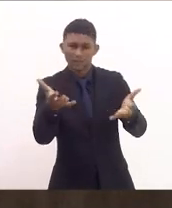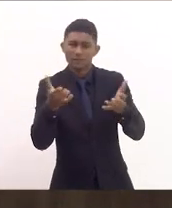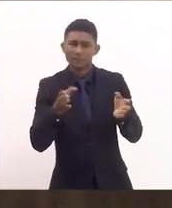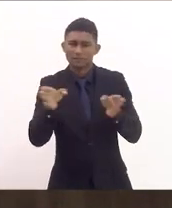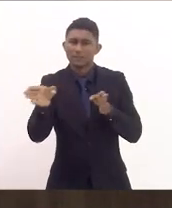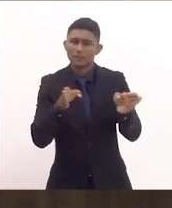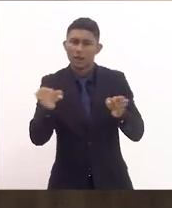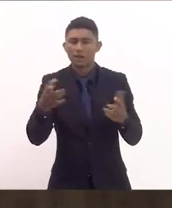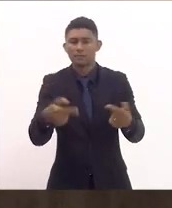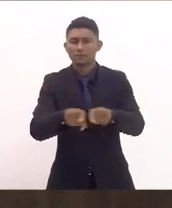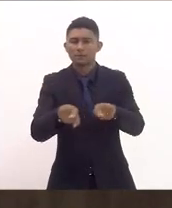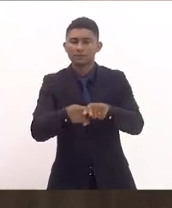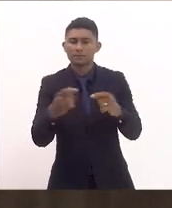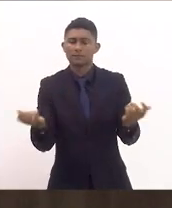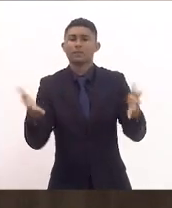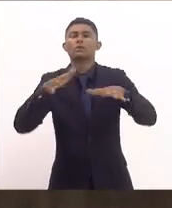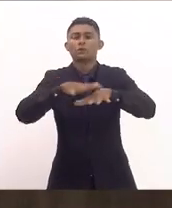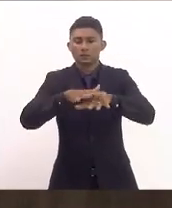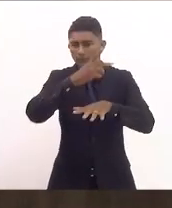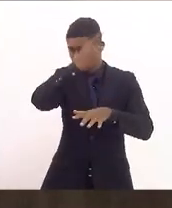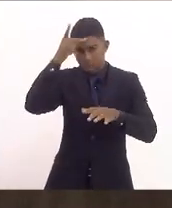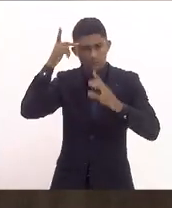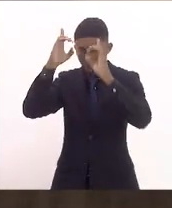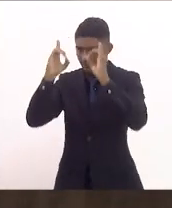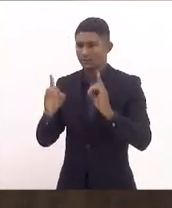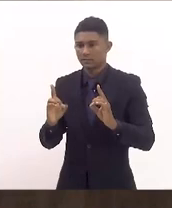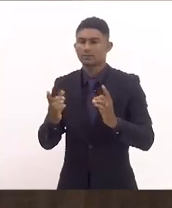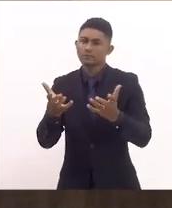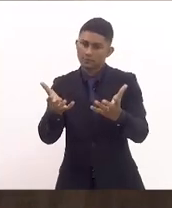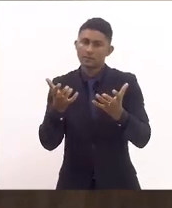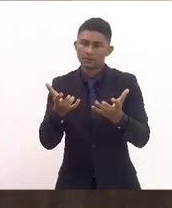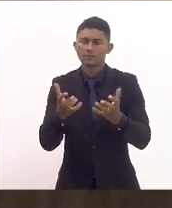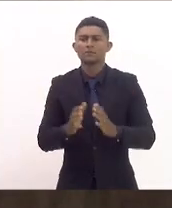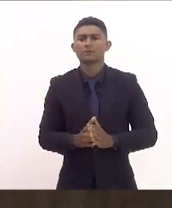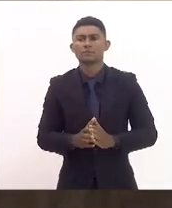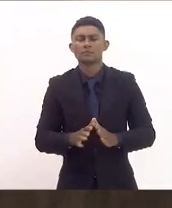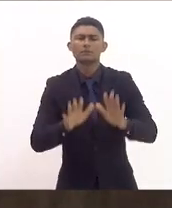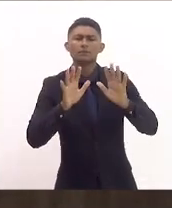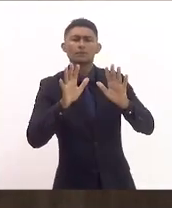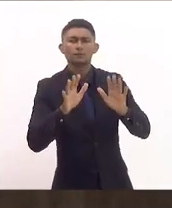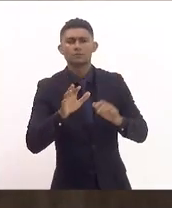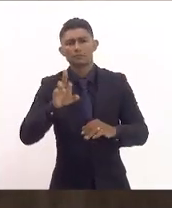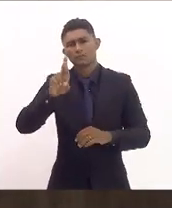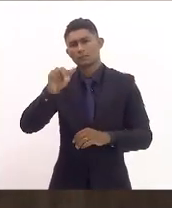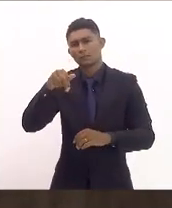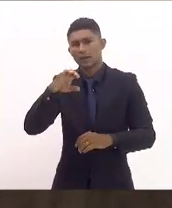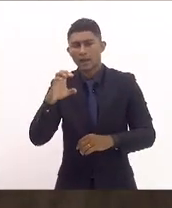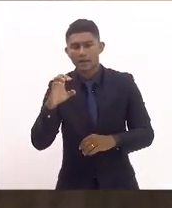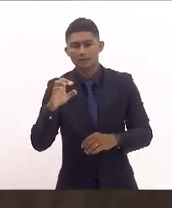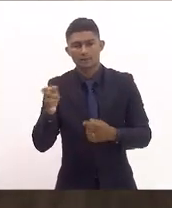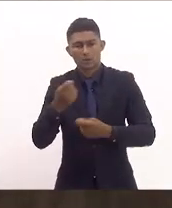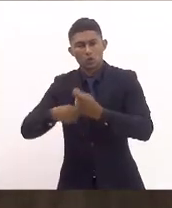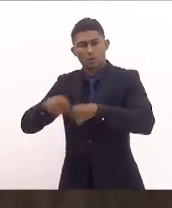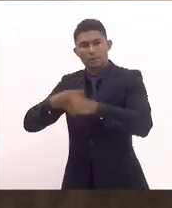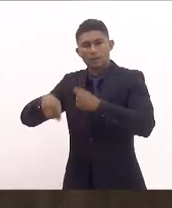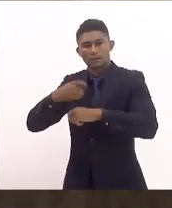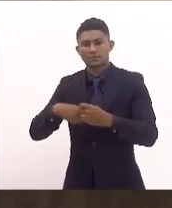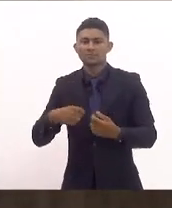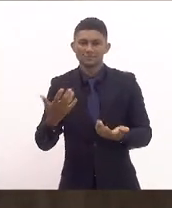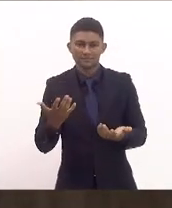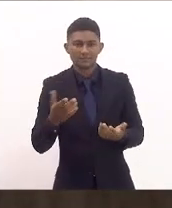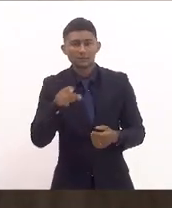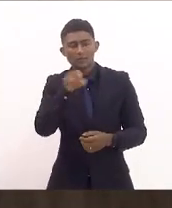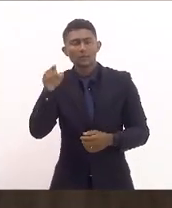acessibilidade EA inclusão dos deficientes mas raec economista austríaco falava também da petulância